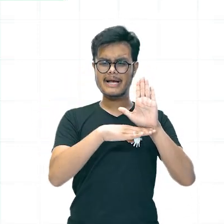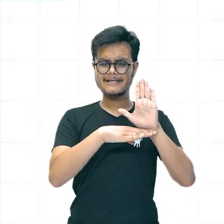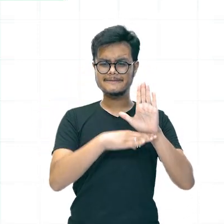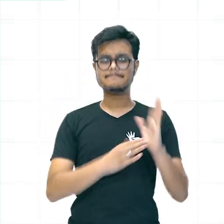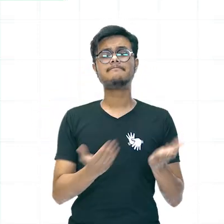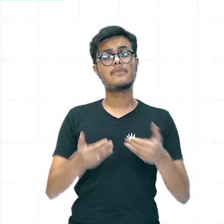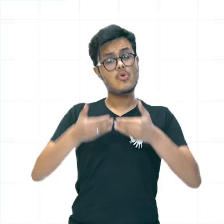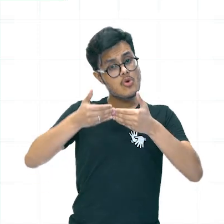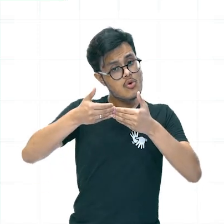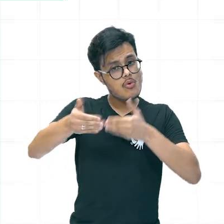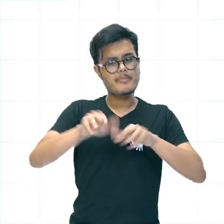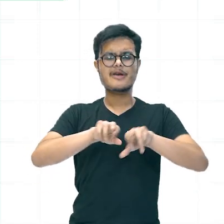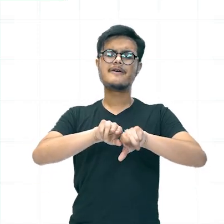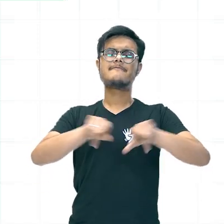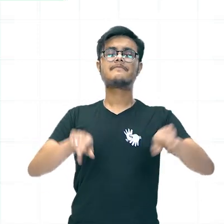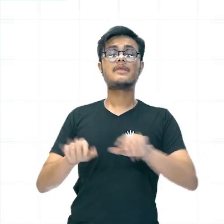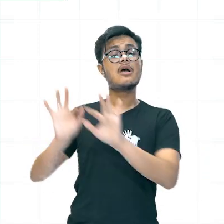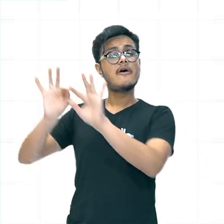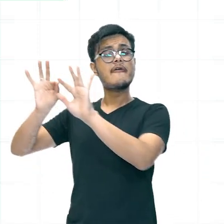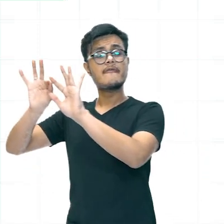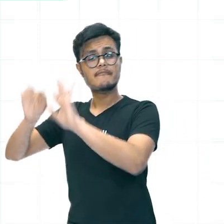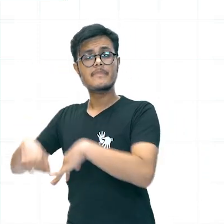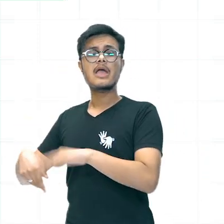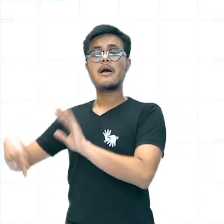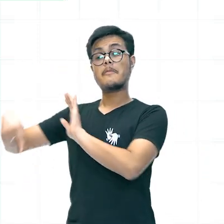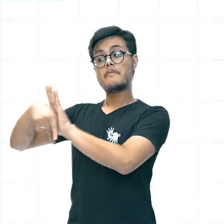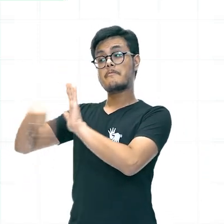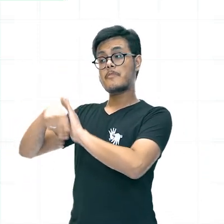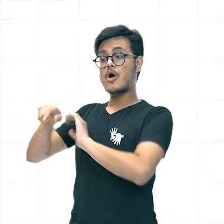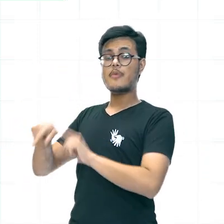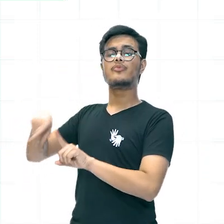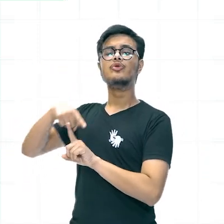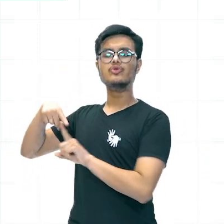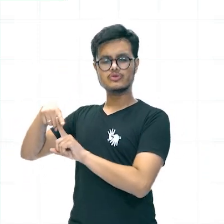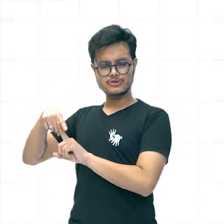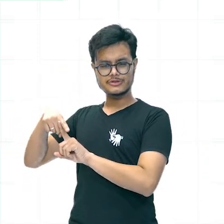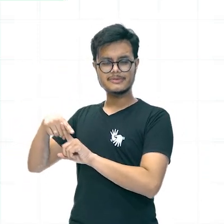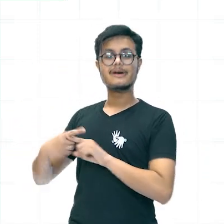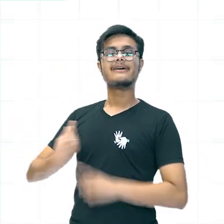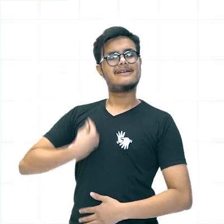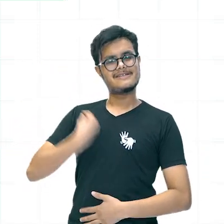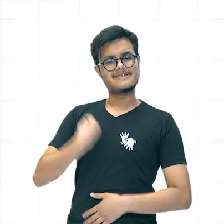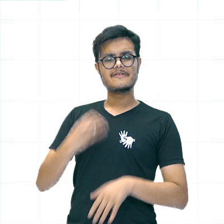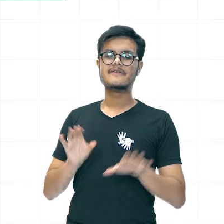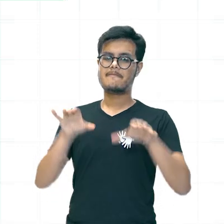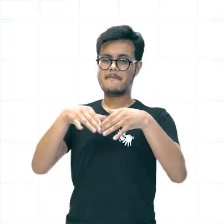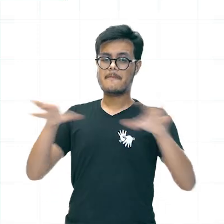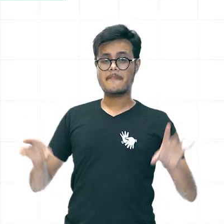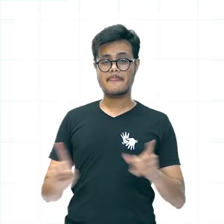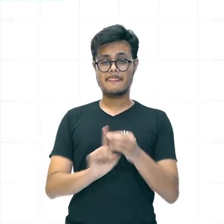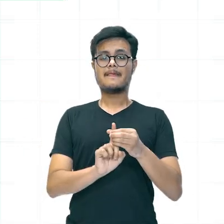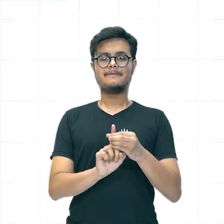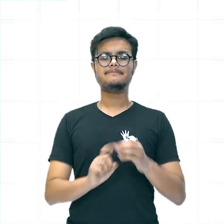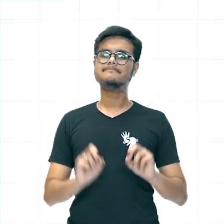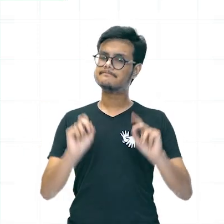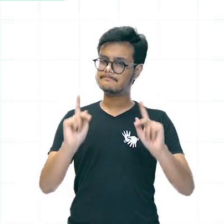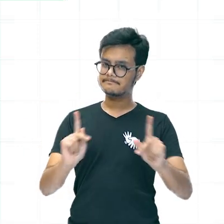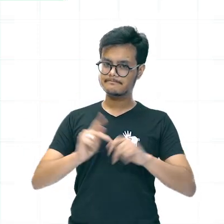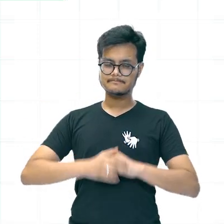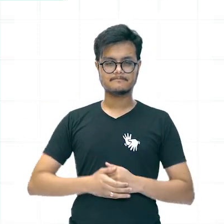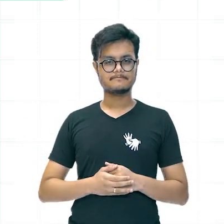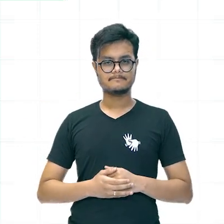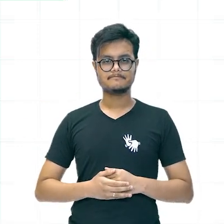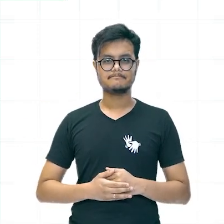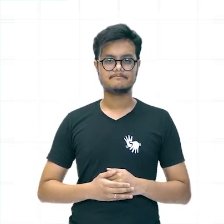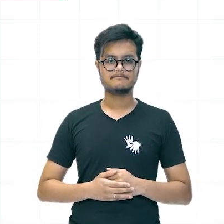que é o reino, e finaliza no menos abrangente, que é a espécie, que vai ali caber, né, dentro desse grupo apenas aquela única